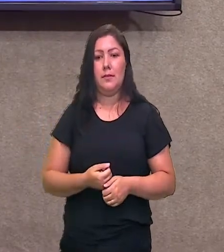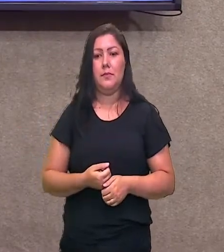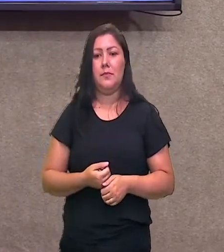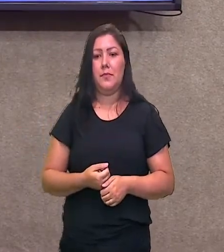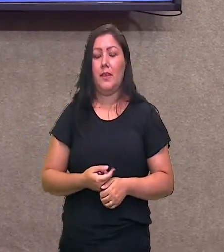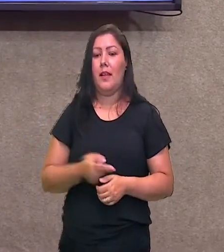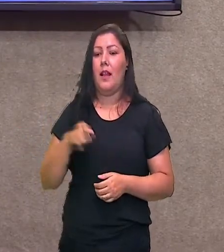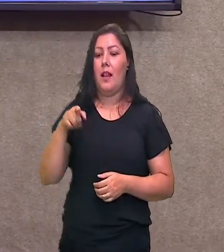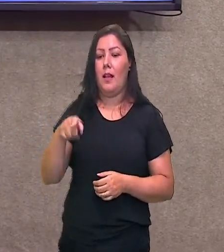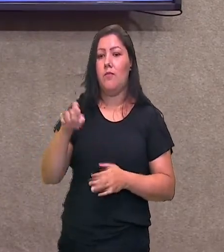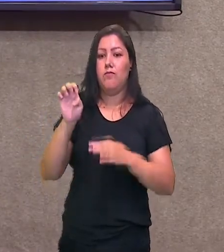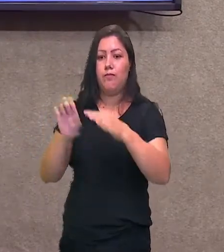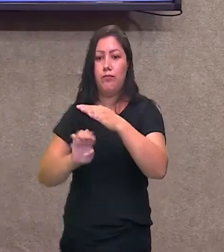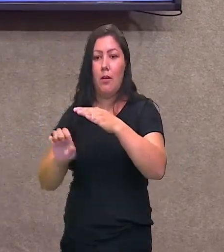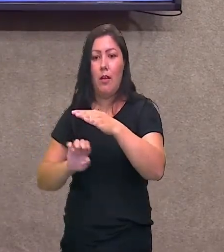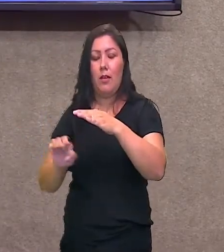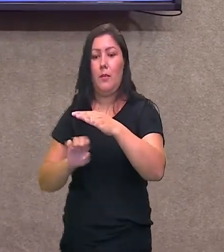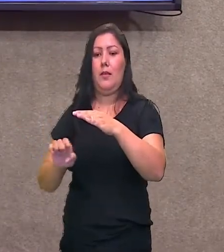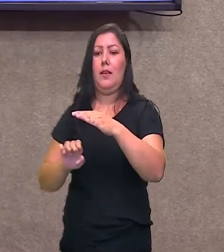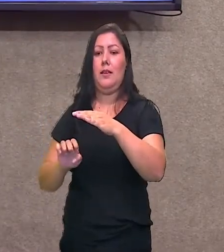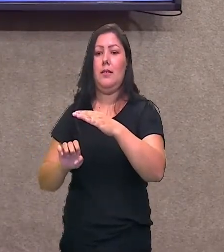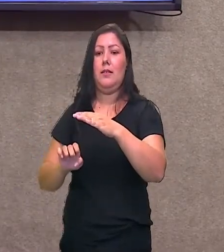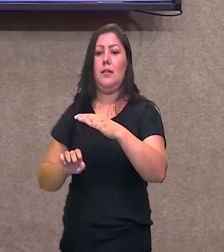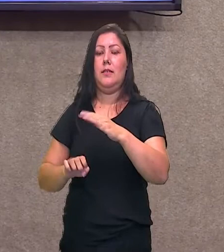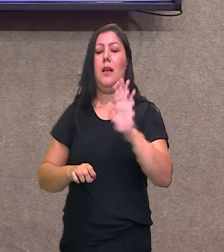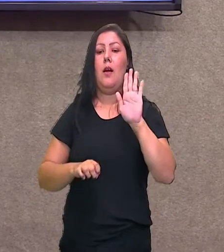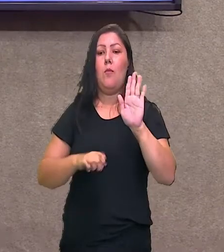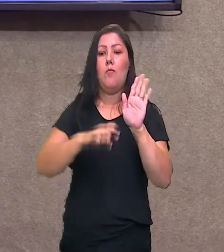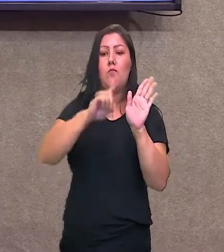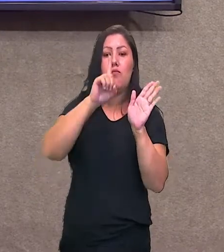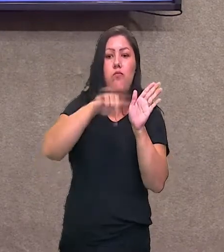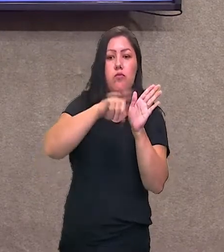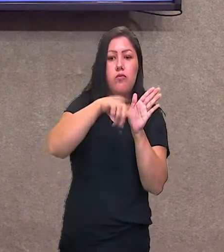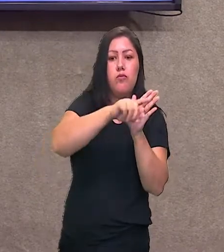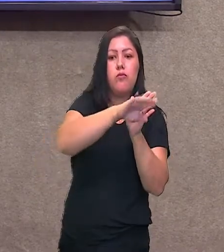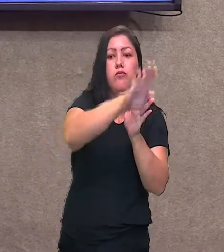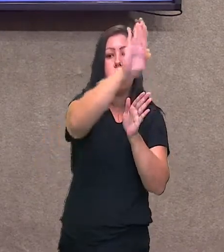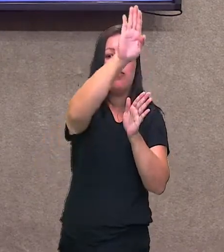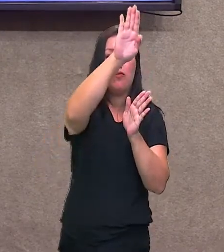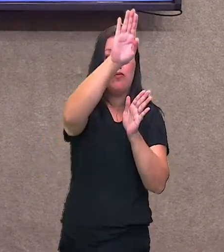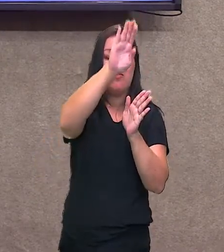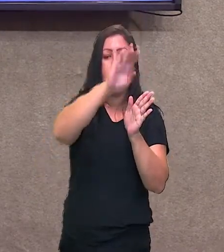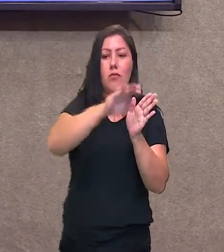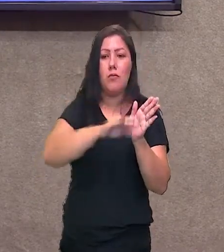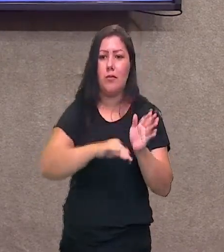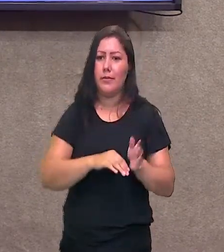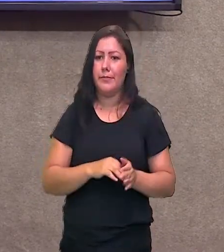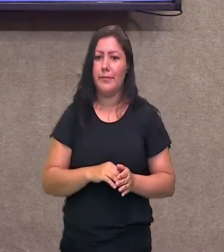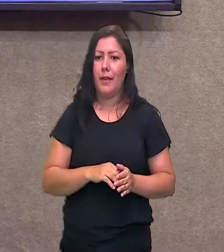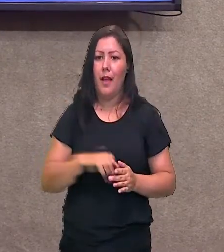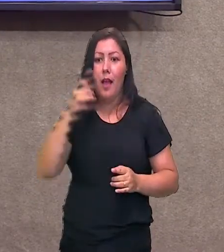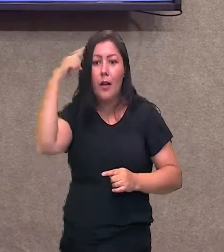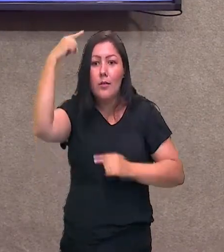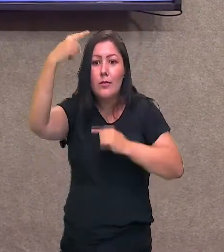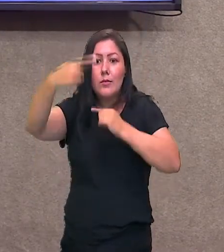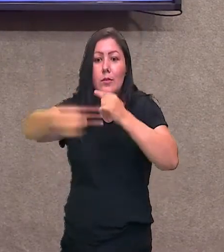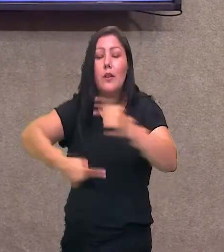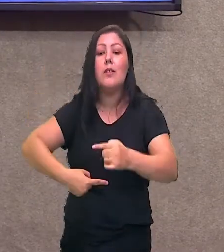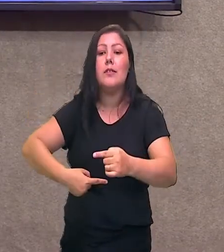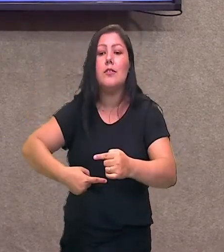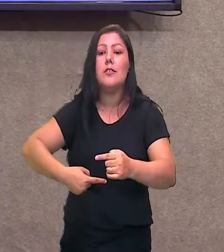a Bolsa de Valores despenca. E no outro dia, já começa a